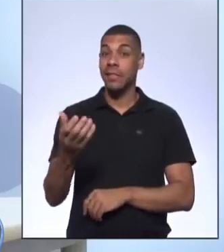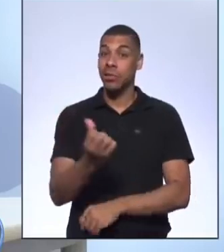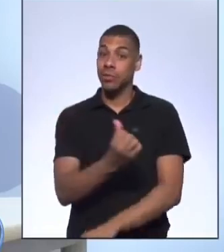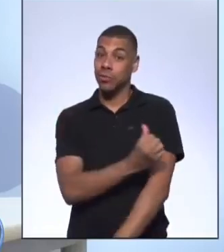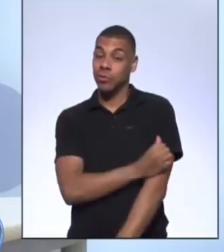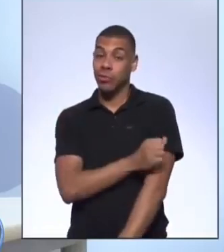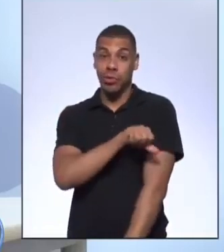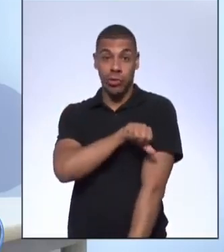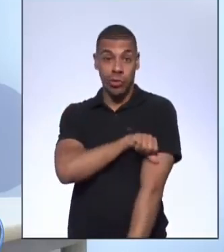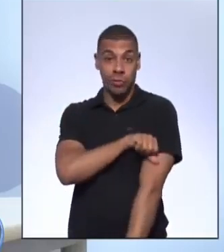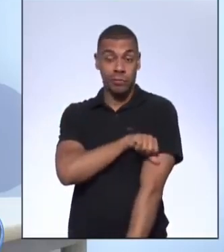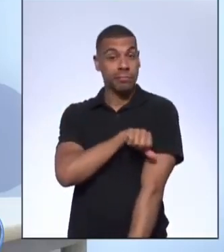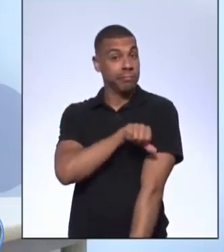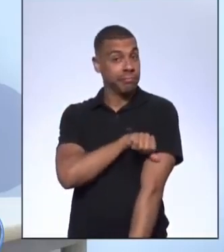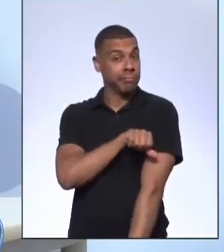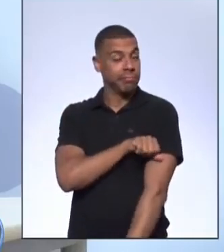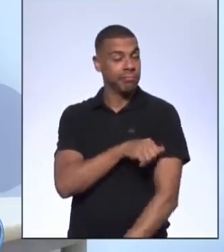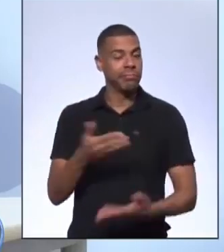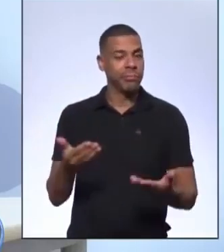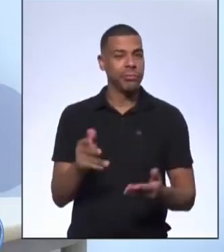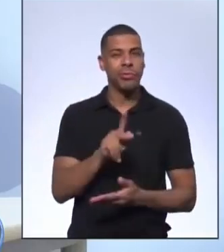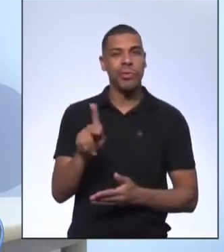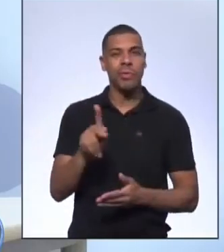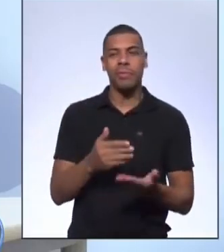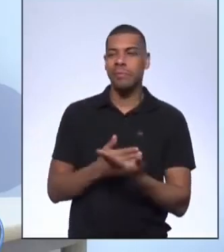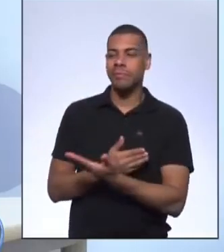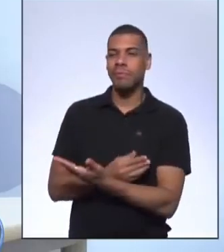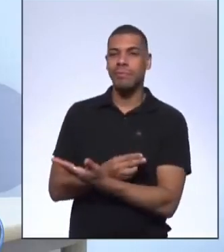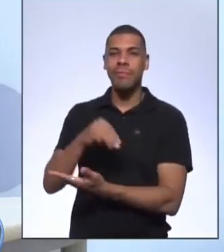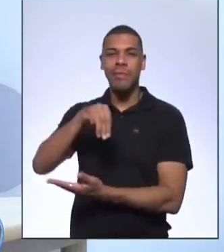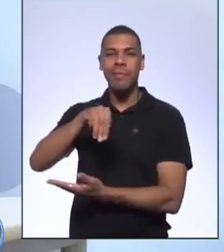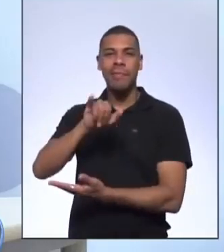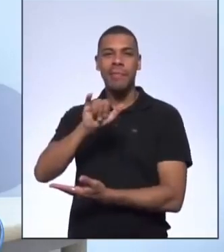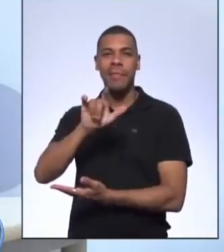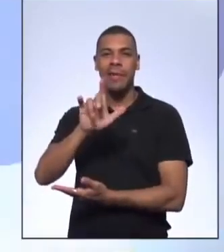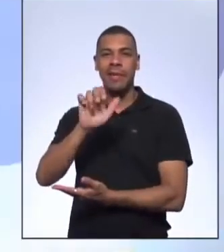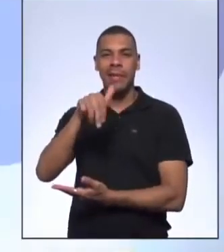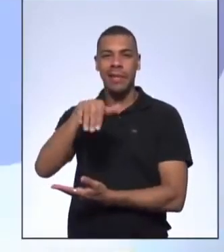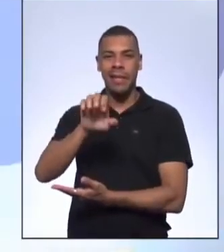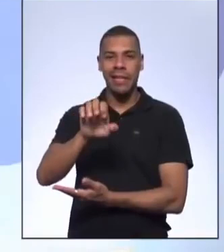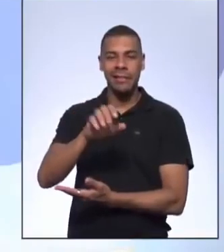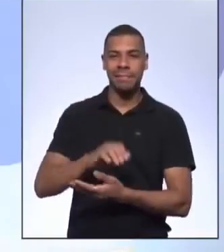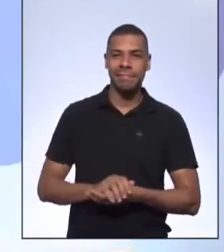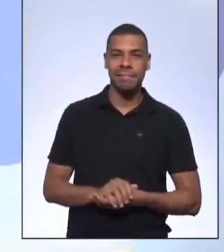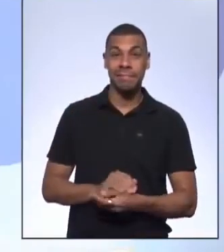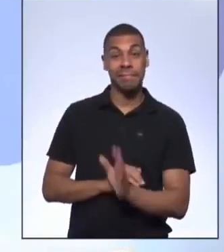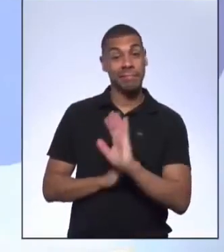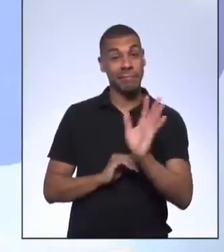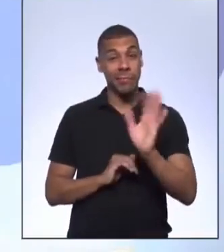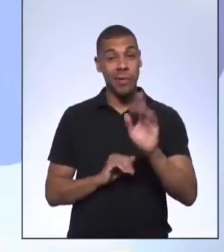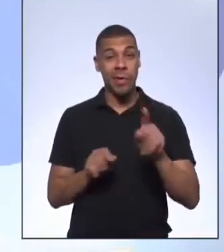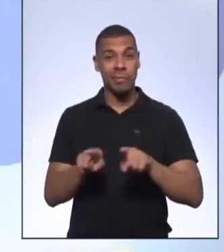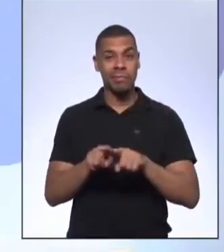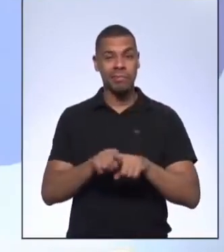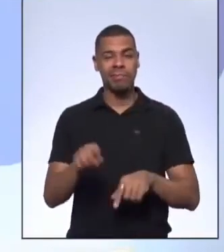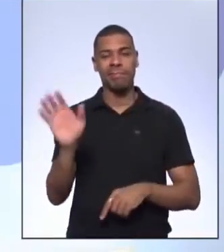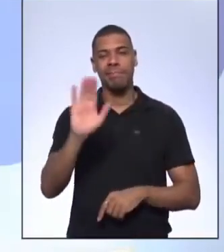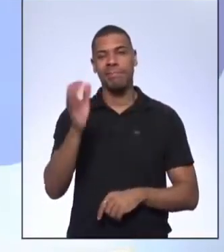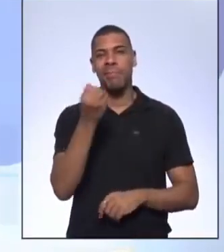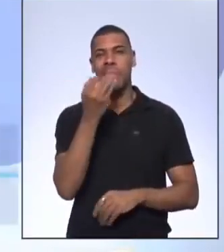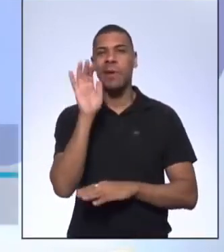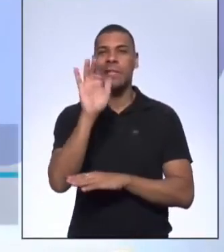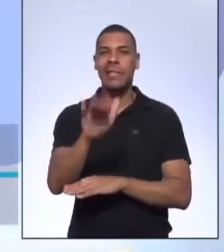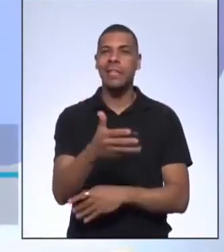Fundamental, nono ano, juntamente com a professora Milene Barbosa. Boa tarde, professora. Boa tarde, professora Andréia. Boa tarde a todos